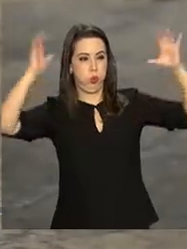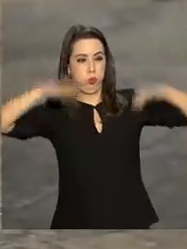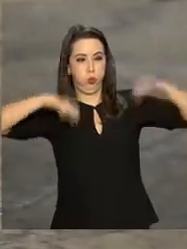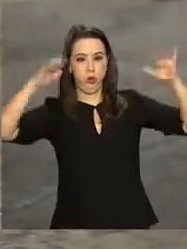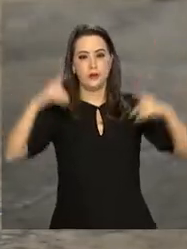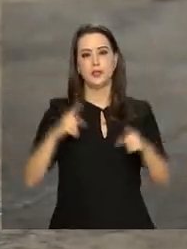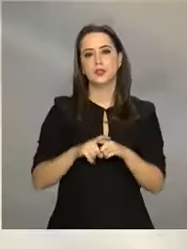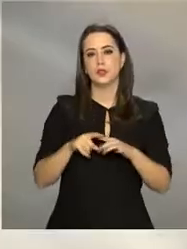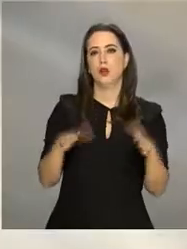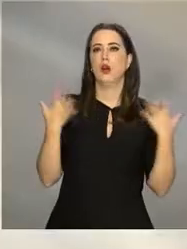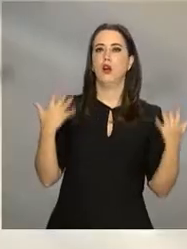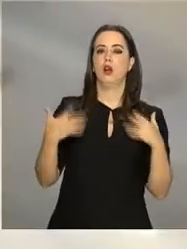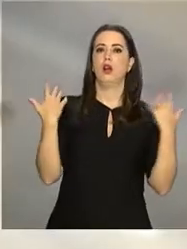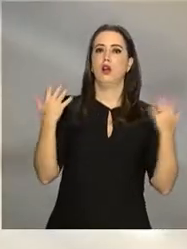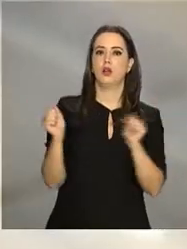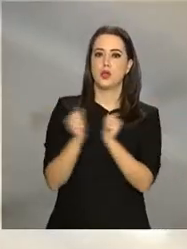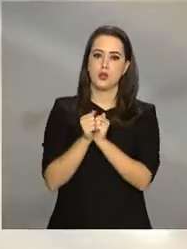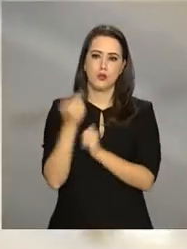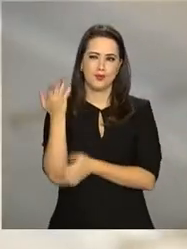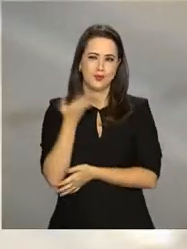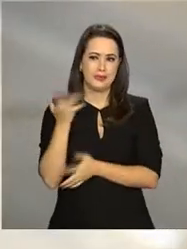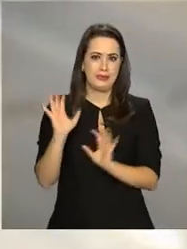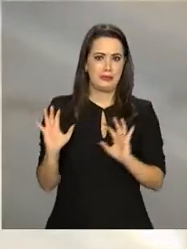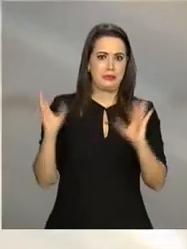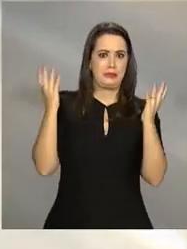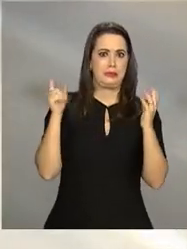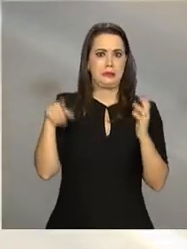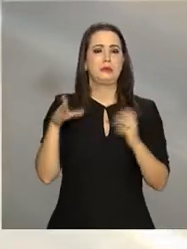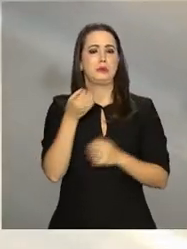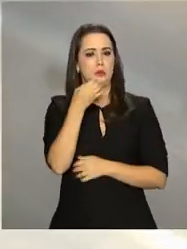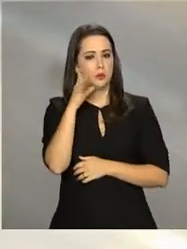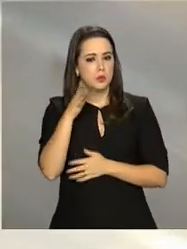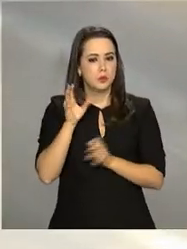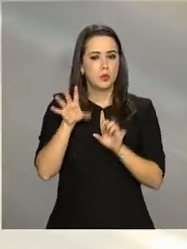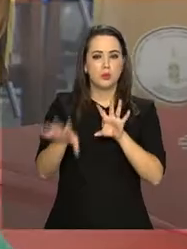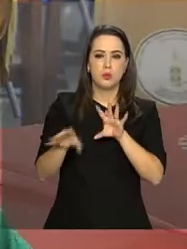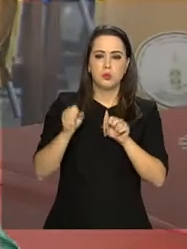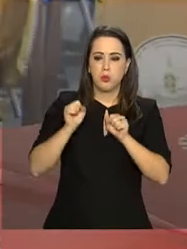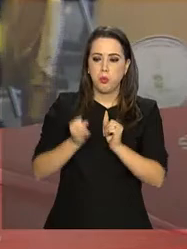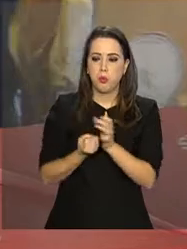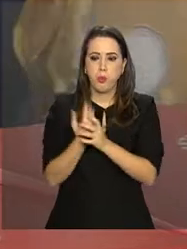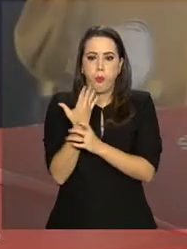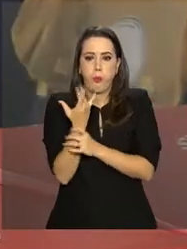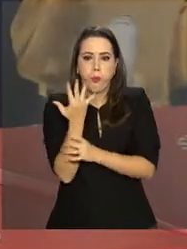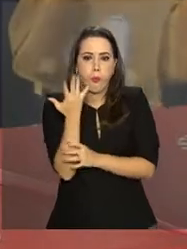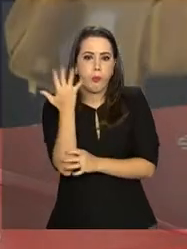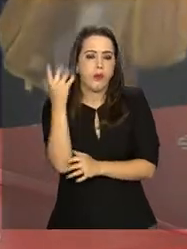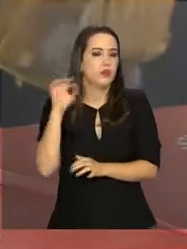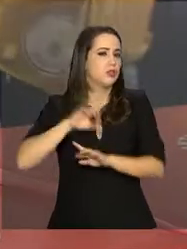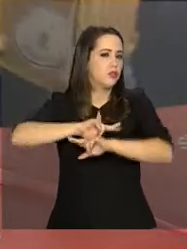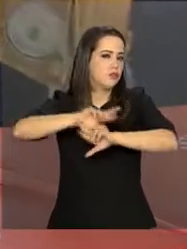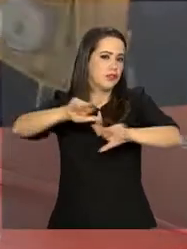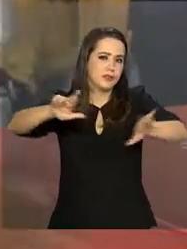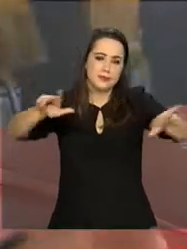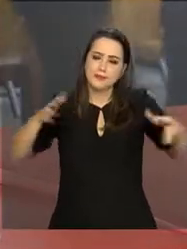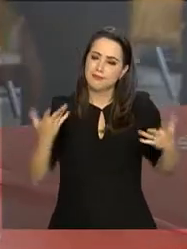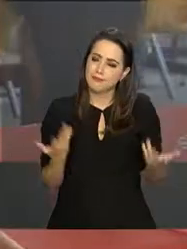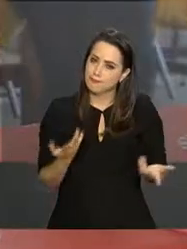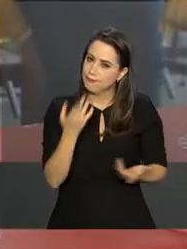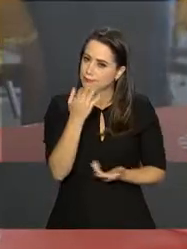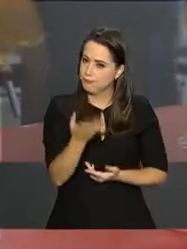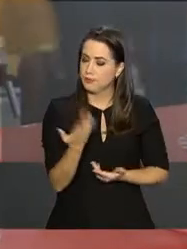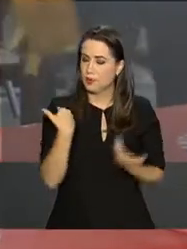temperaturas altas são o clima perfeito para a proliferação do mosquito durante essa semana as ações contra o mosquito